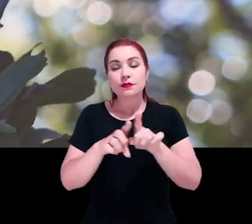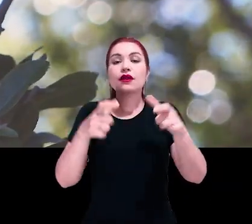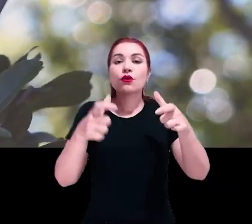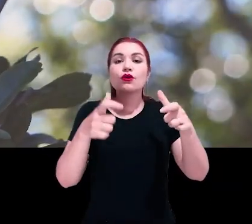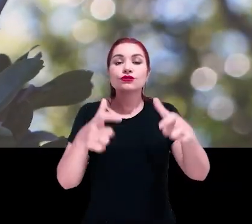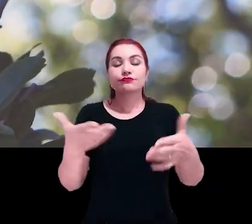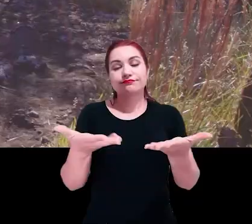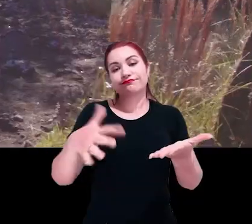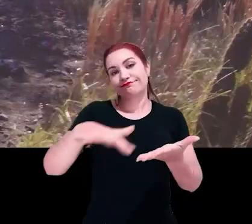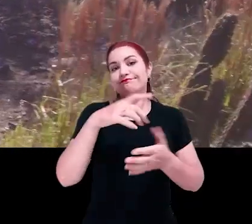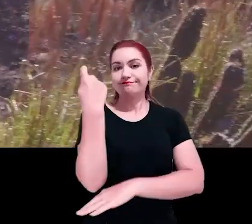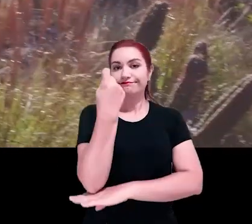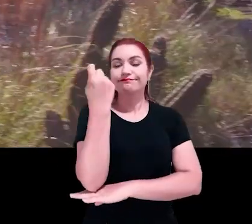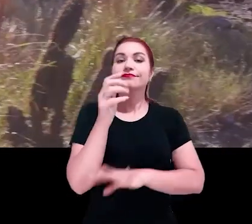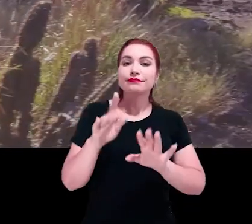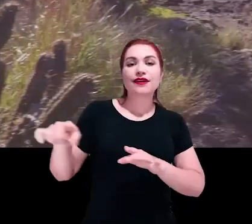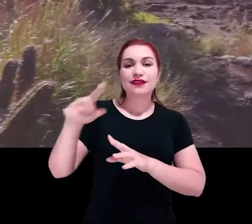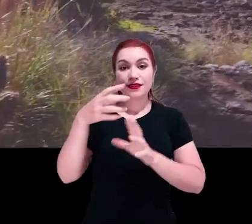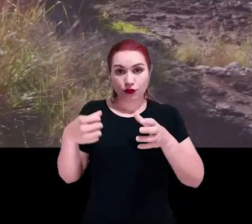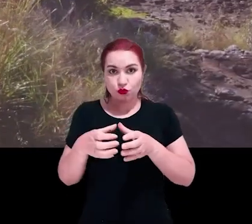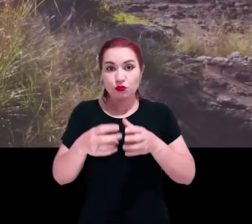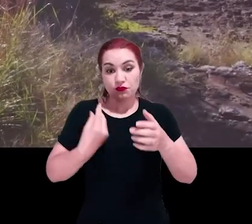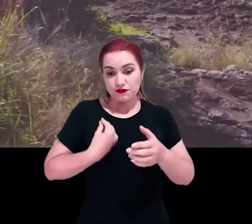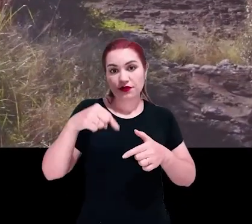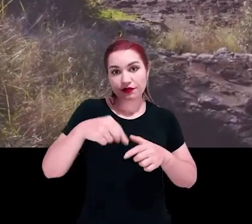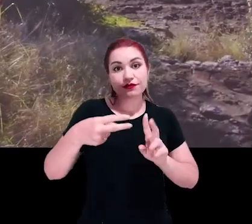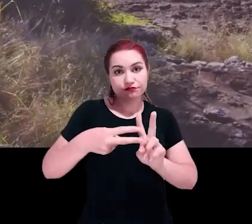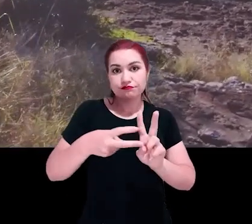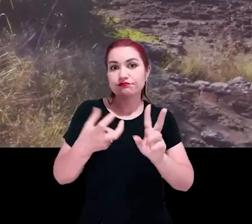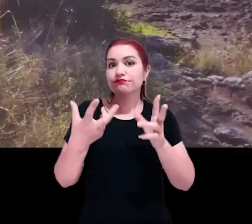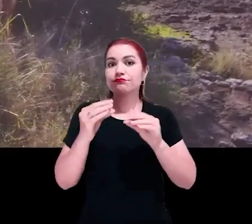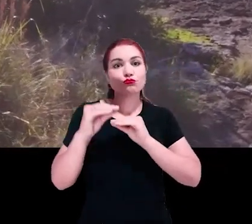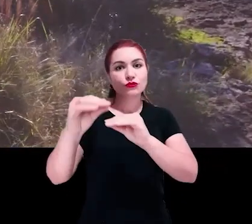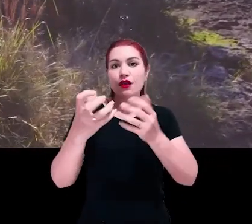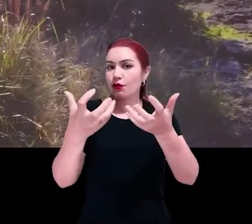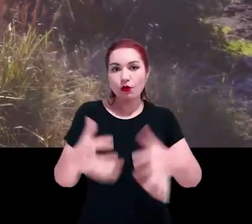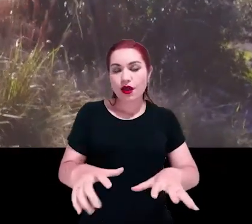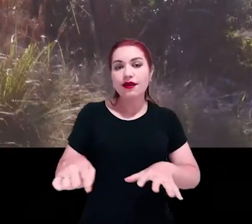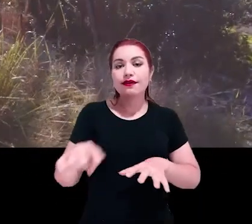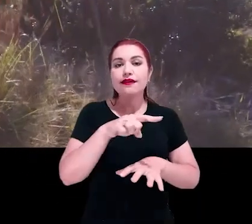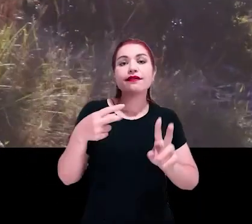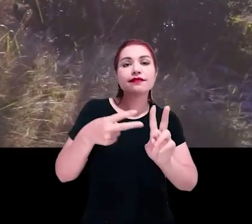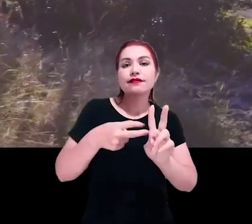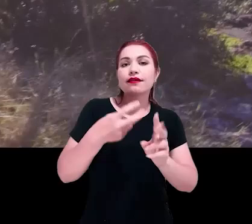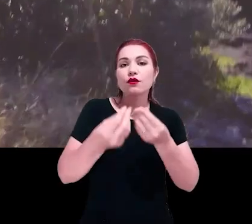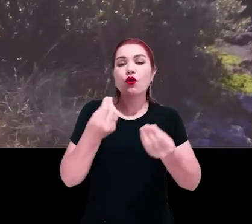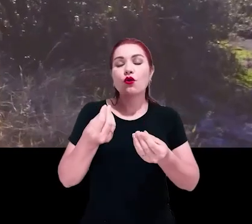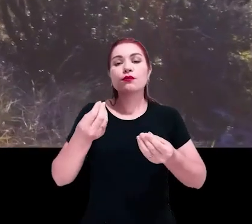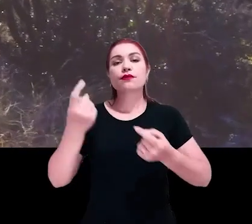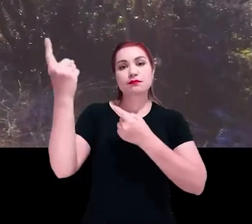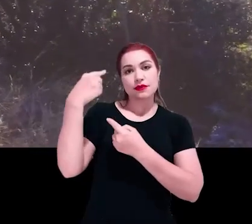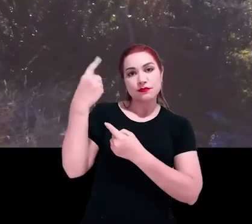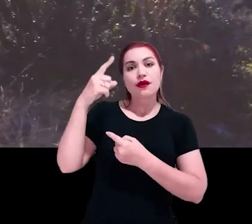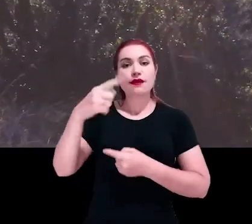hoje é o Rio Grande do Sul. Porém, esses indígenas estavam morando ali e eles não aceitariam mudar de lugar. Esses indígenas eles estavam sob domínio espanhol,